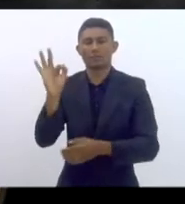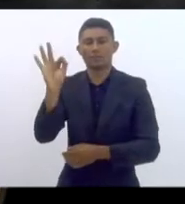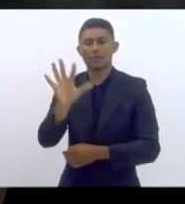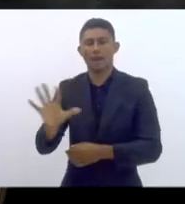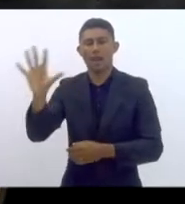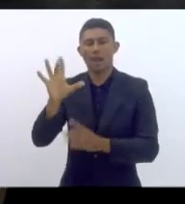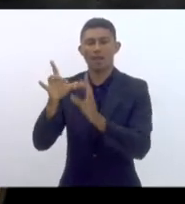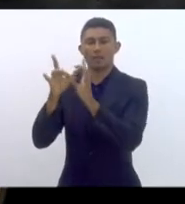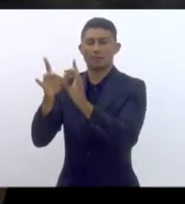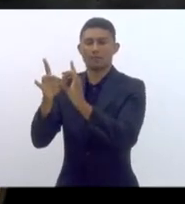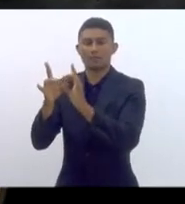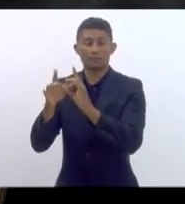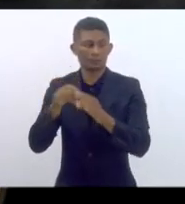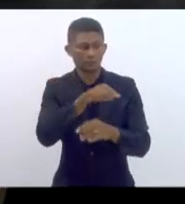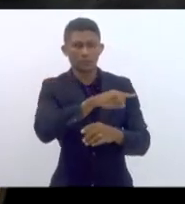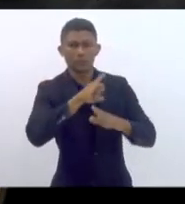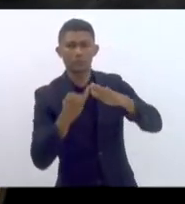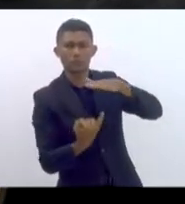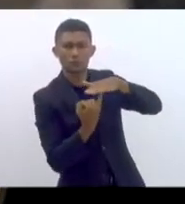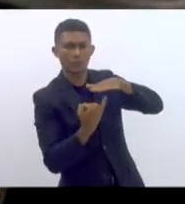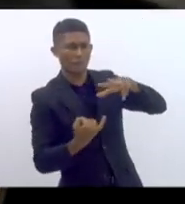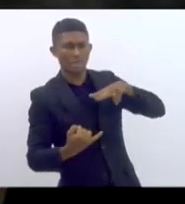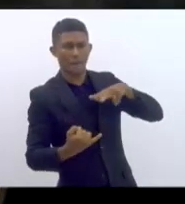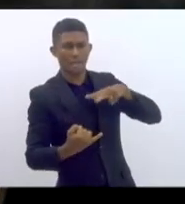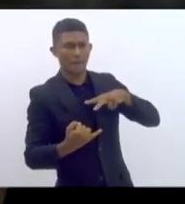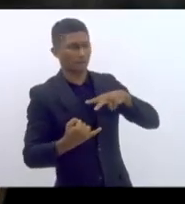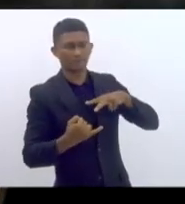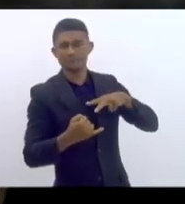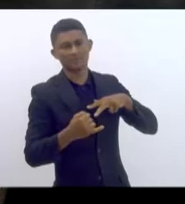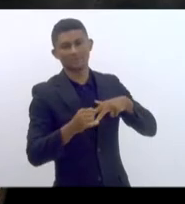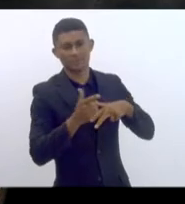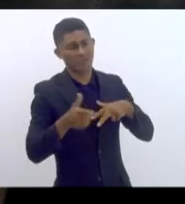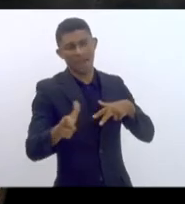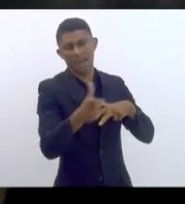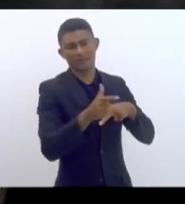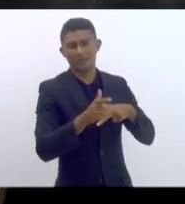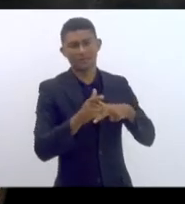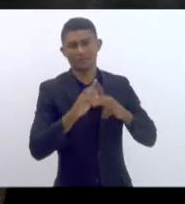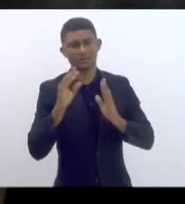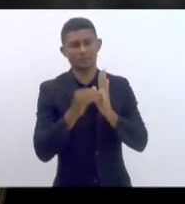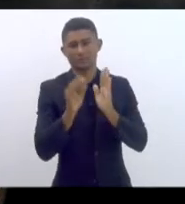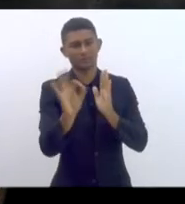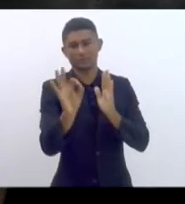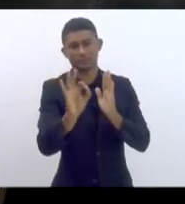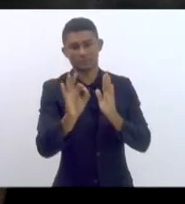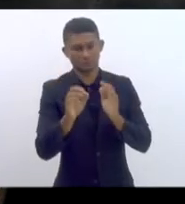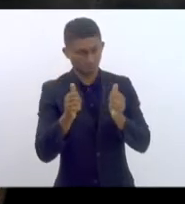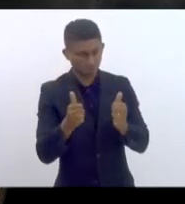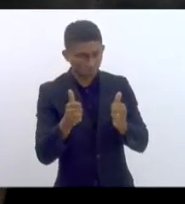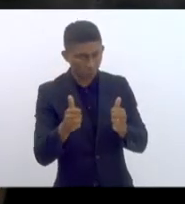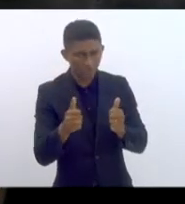instituições privadas também. Né? A ideia da CPI que foi discutida ao longo não seria essa. Tá?